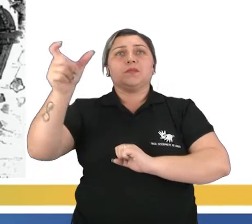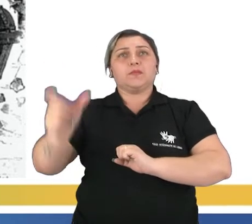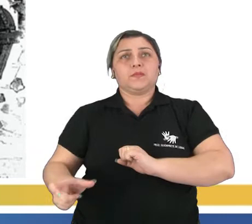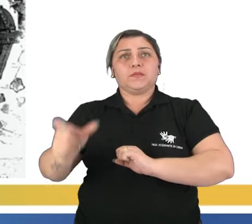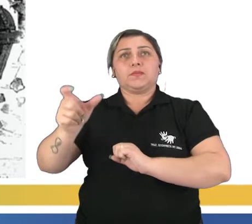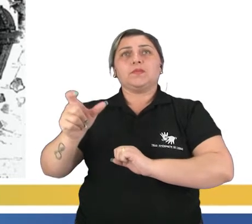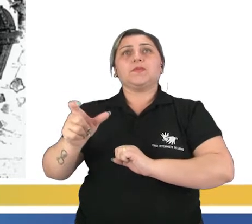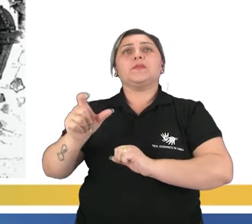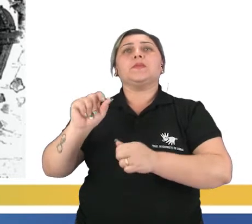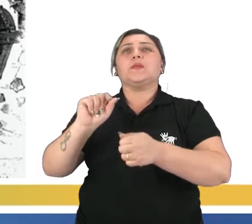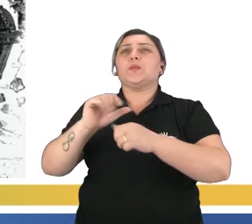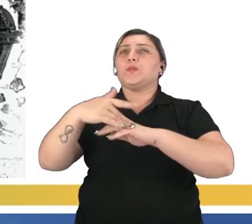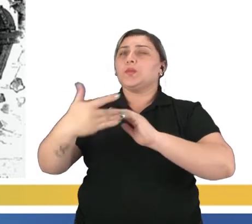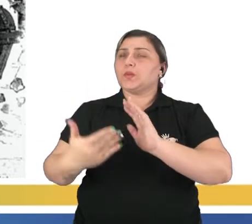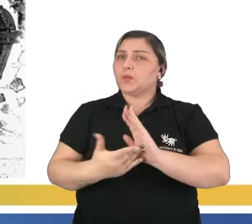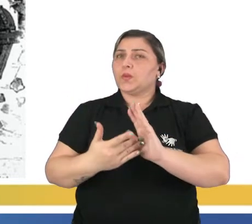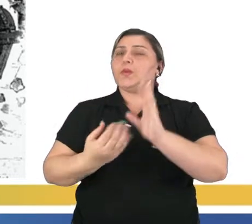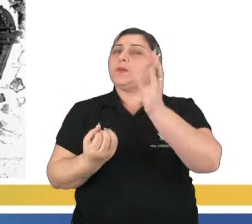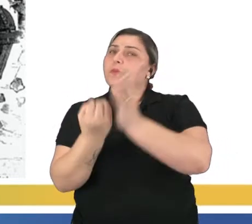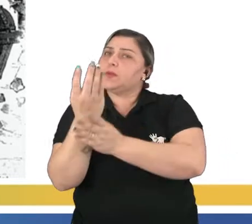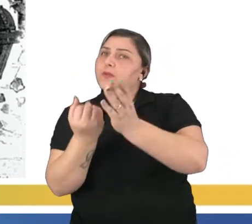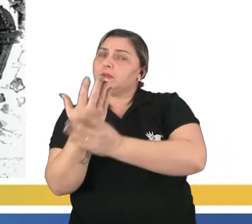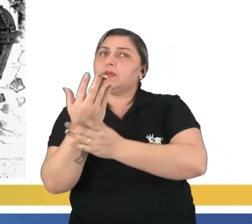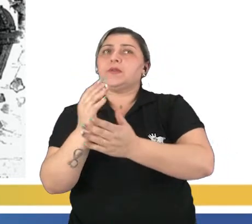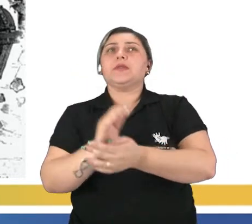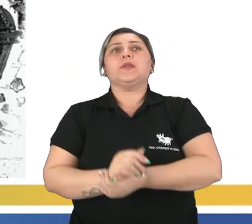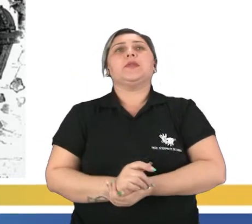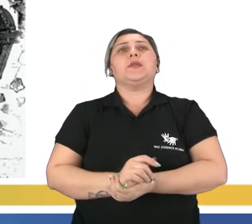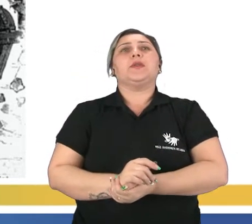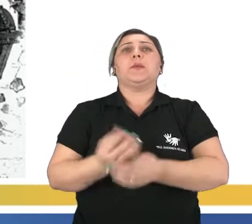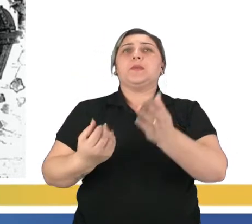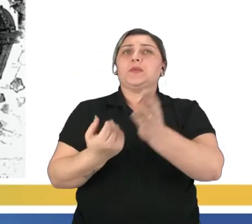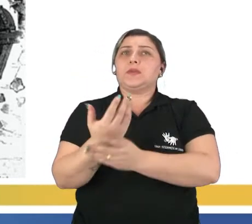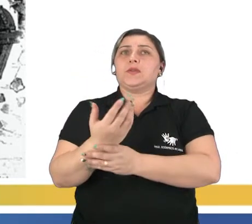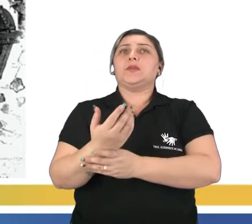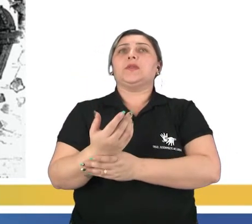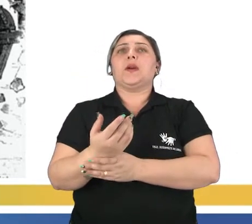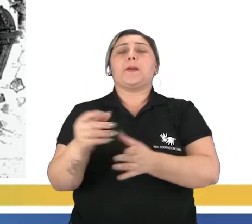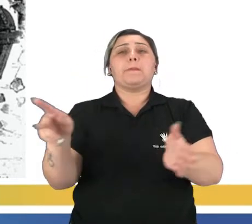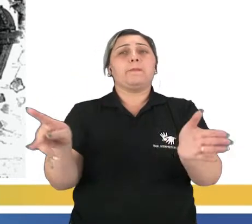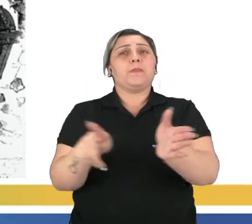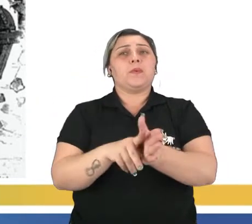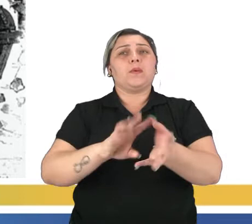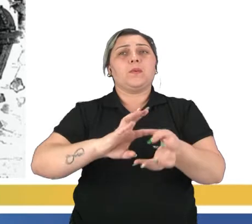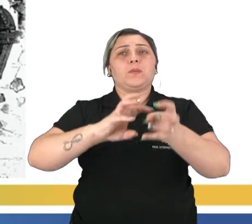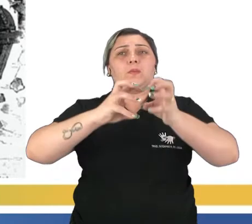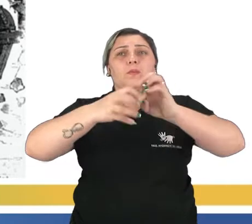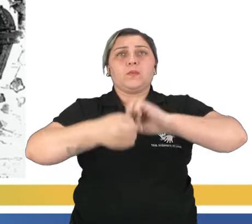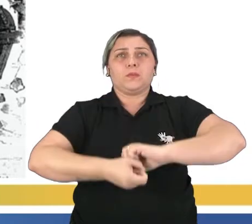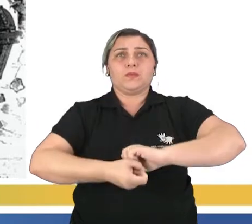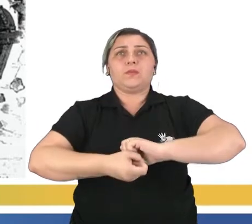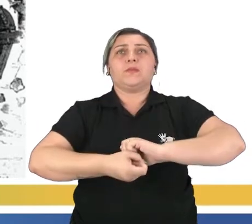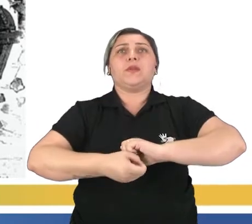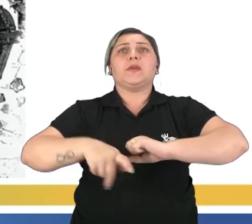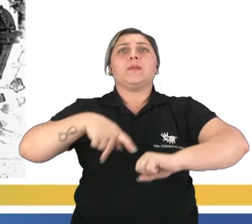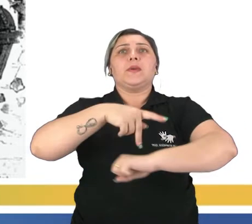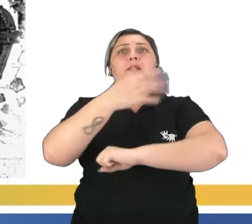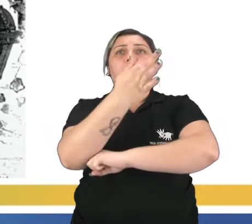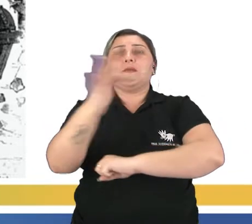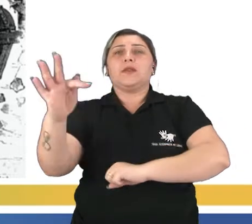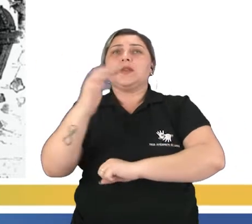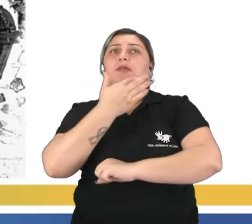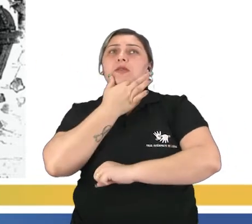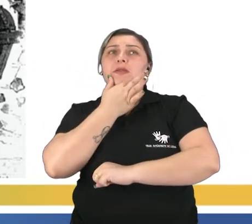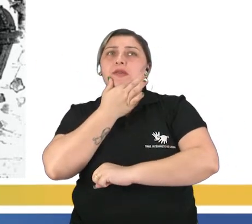produtor dominava todo o processo produtivo. Apesar de a produção ser predominantemente artesanal, países como a França e